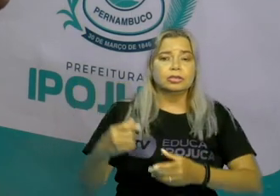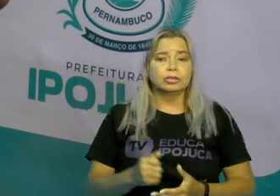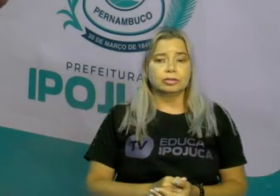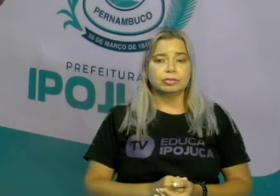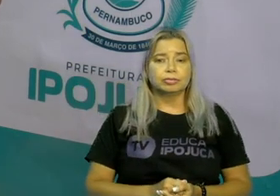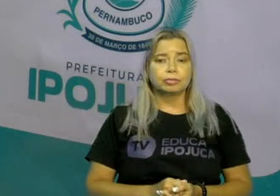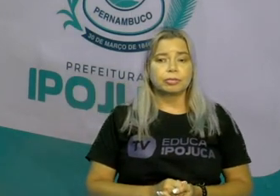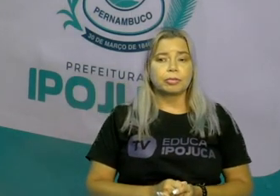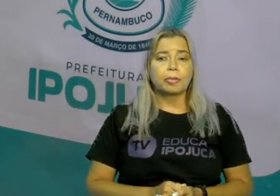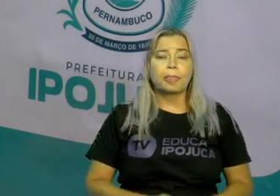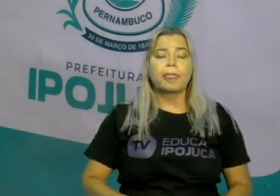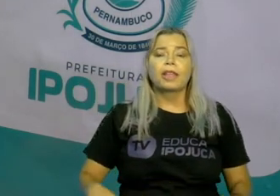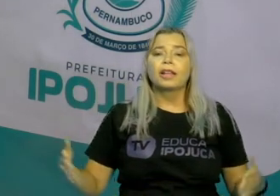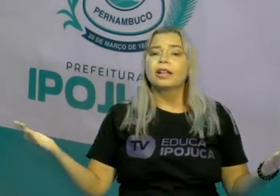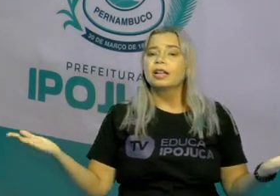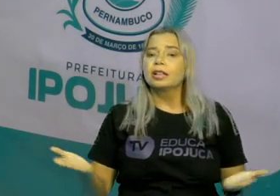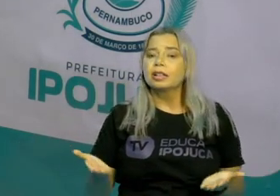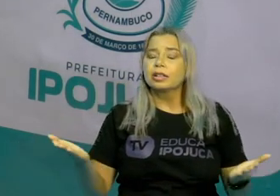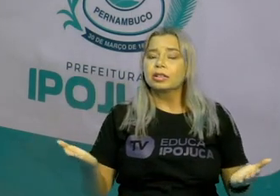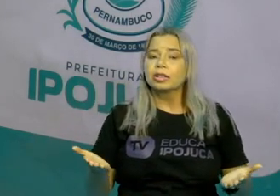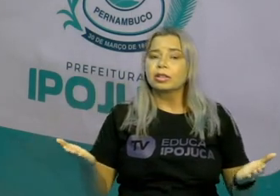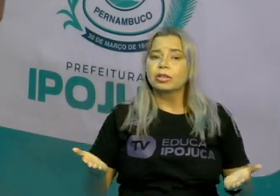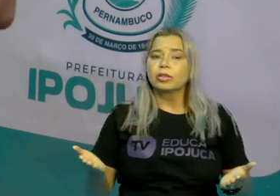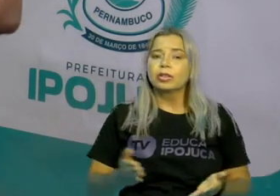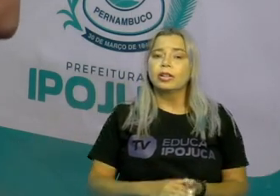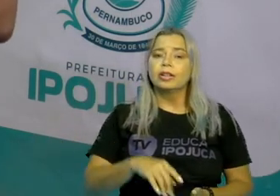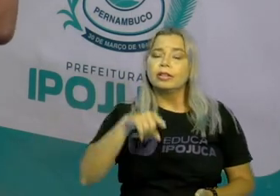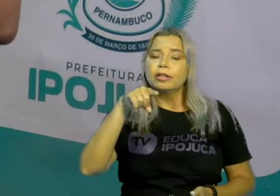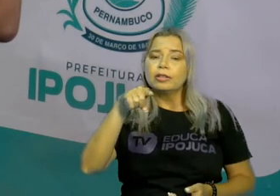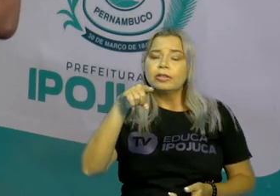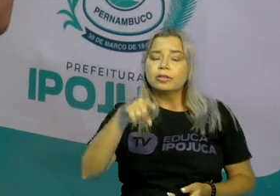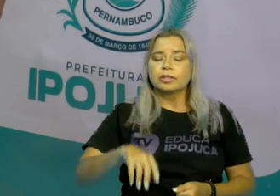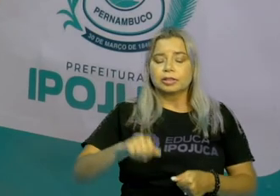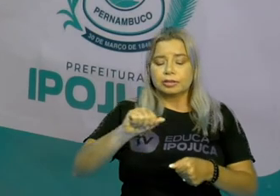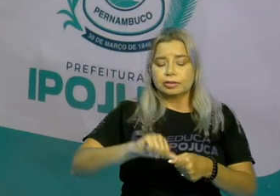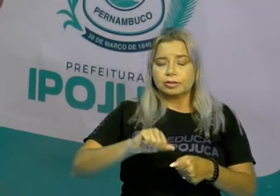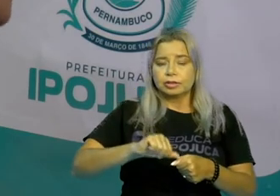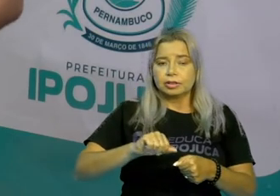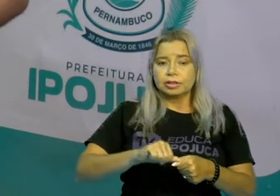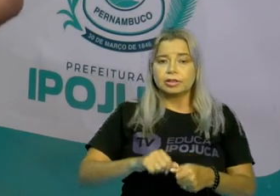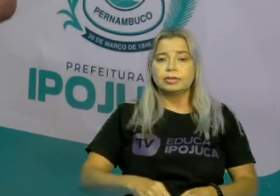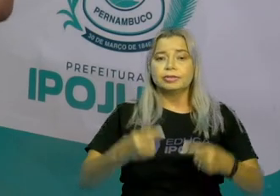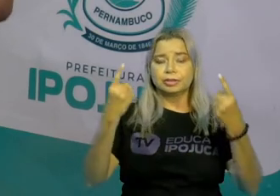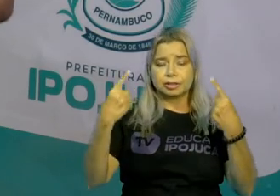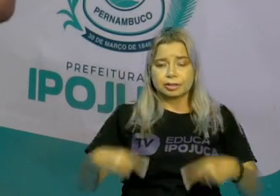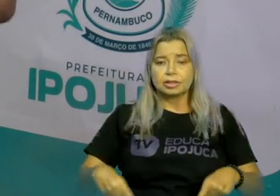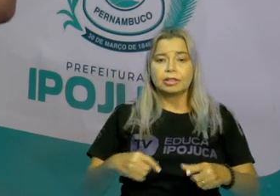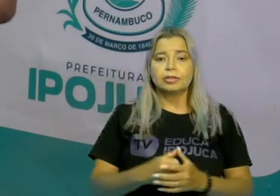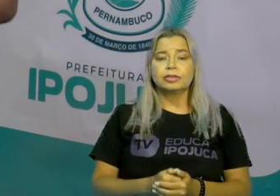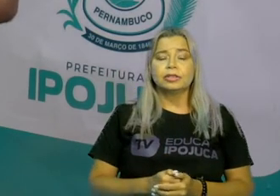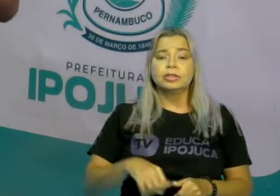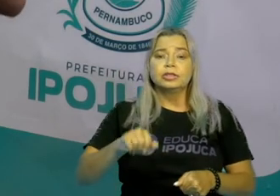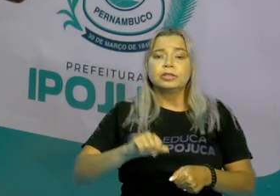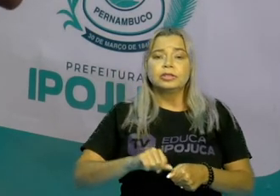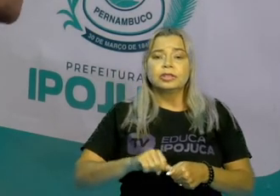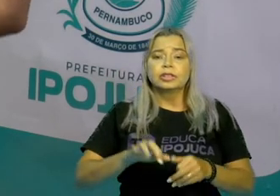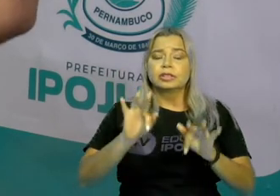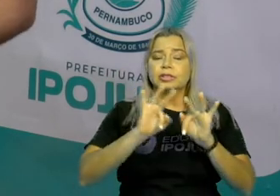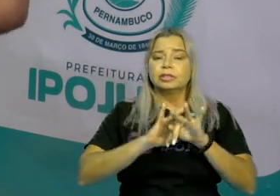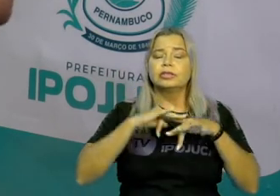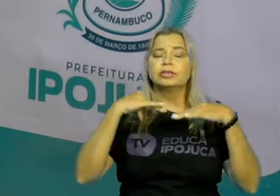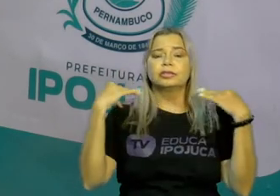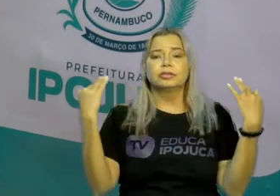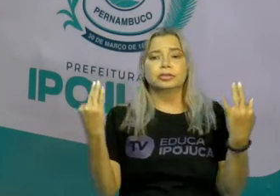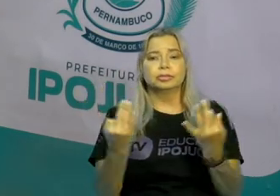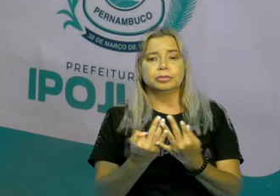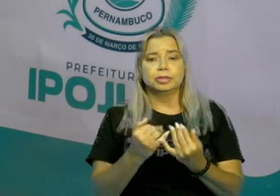Agora chegou a sua hora de aprender fazendo. Olha o nosso desafio, e esse desafio é em família. Será que você